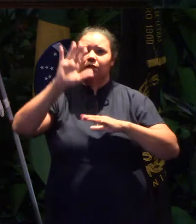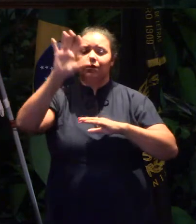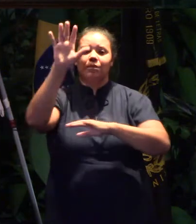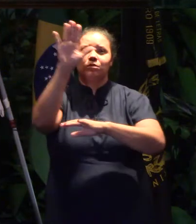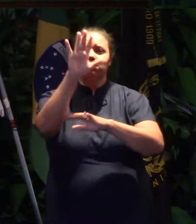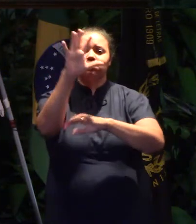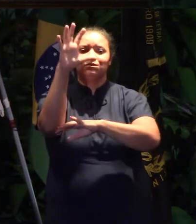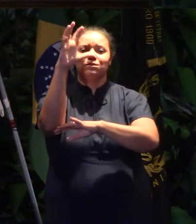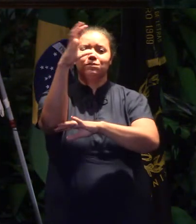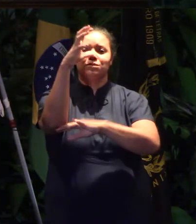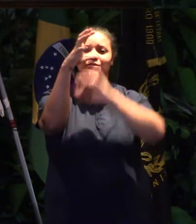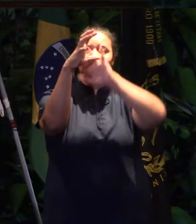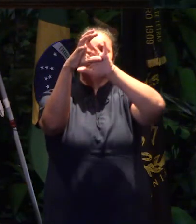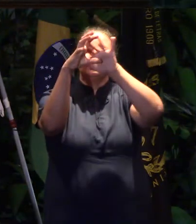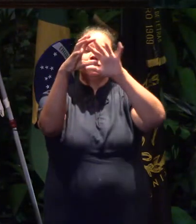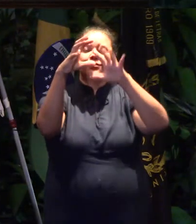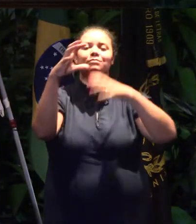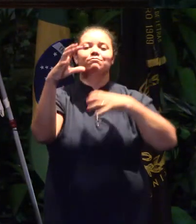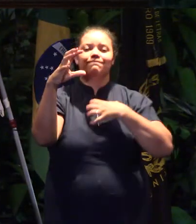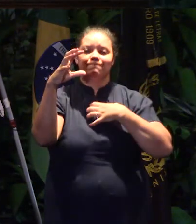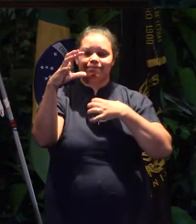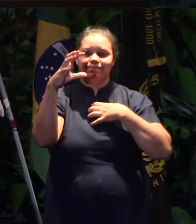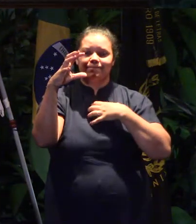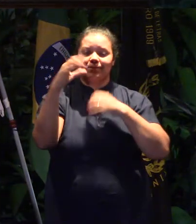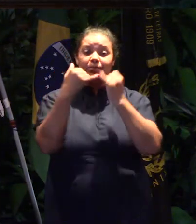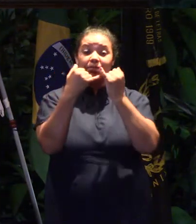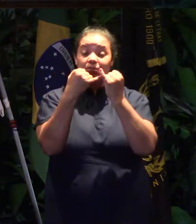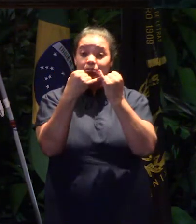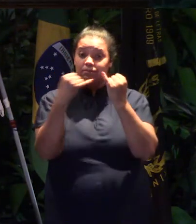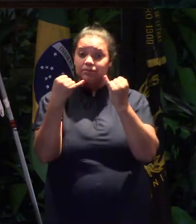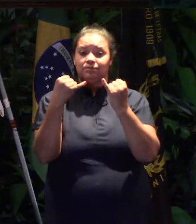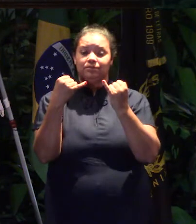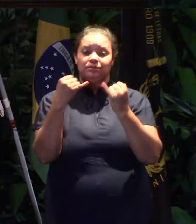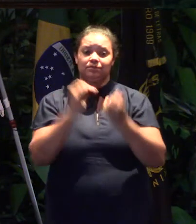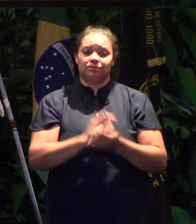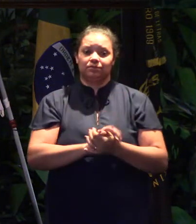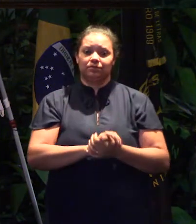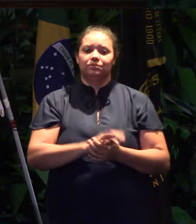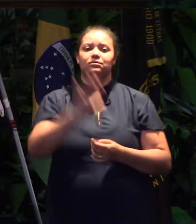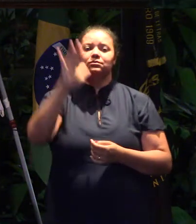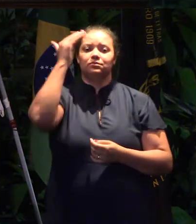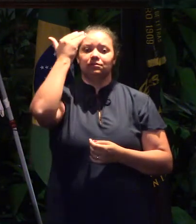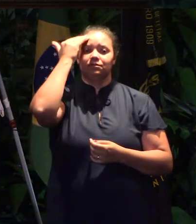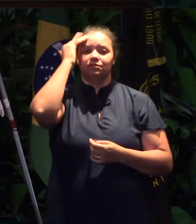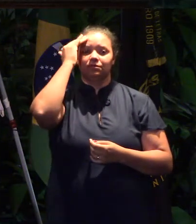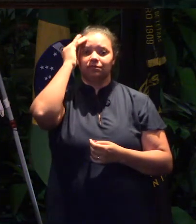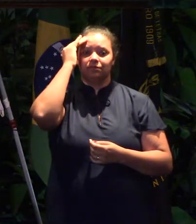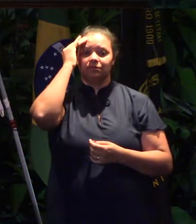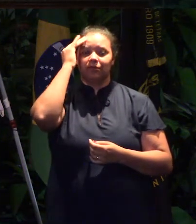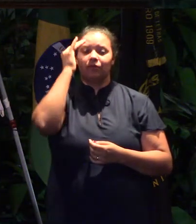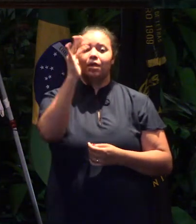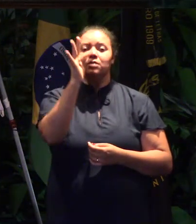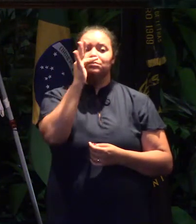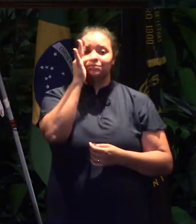devido cuidado para não se ferir ainda mais nos grossos espinhos e entendeu tratar-se de uma roseira